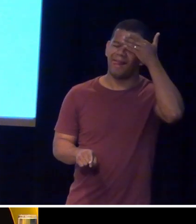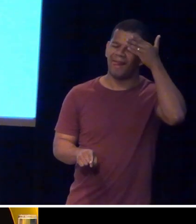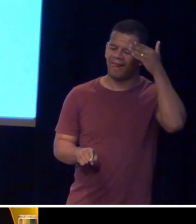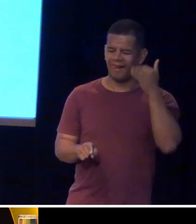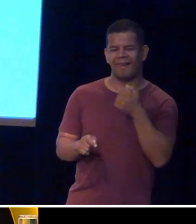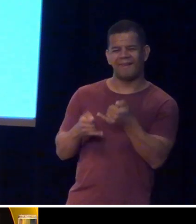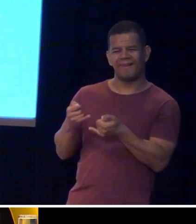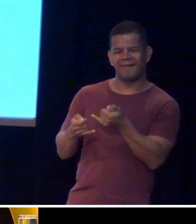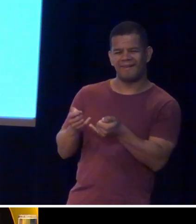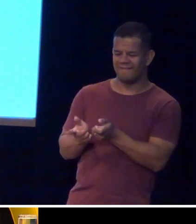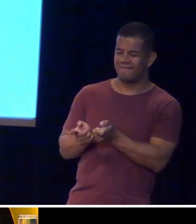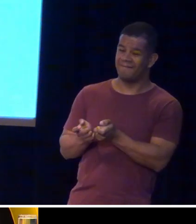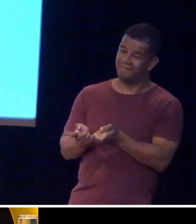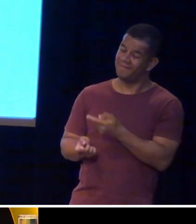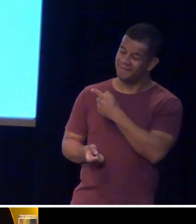né?